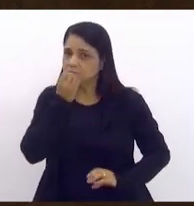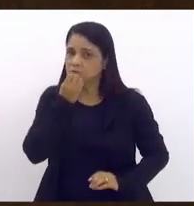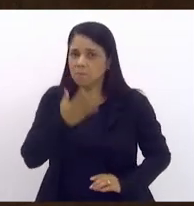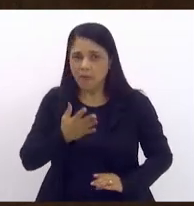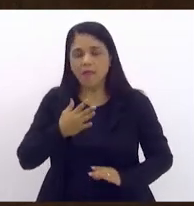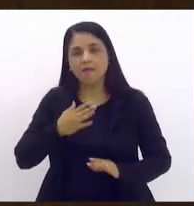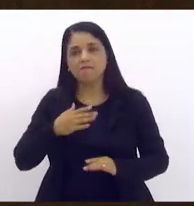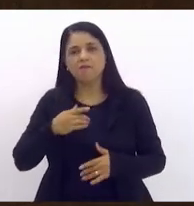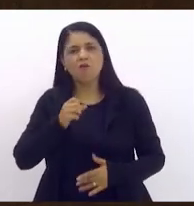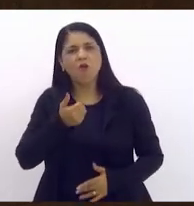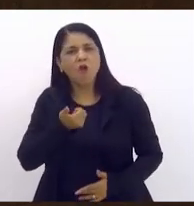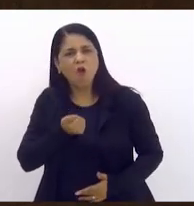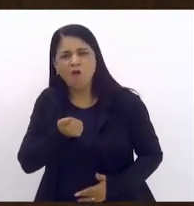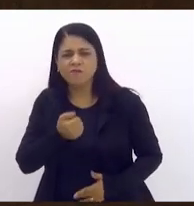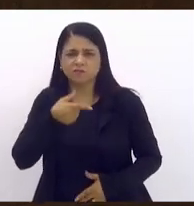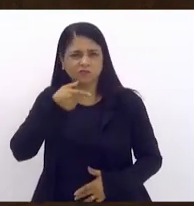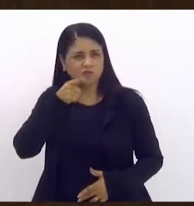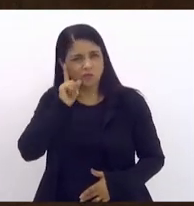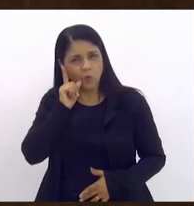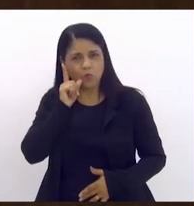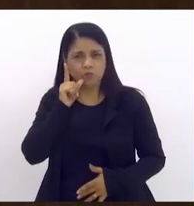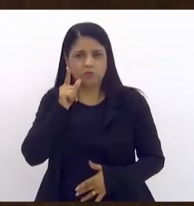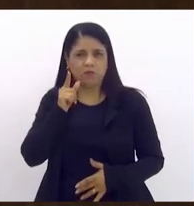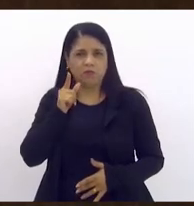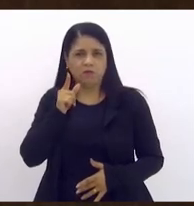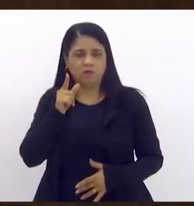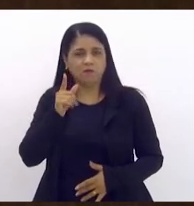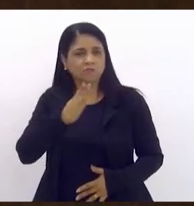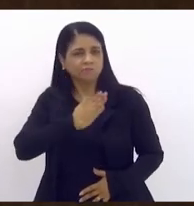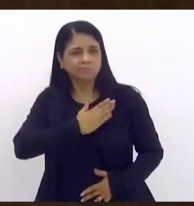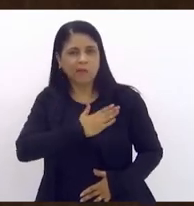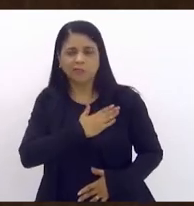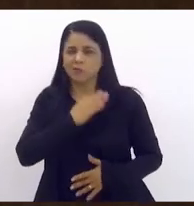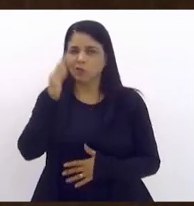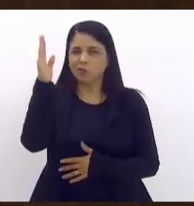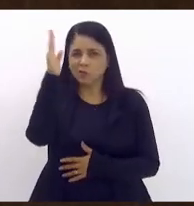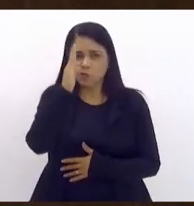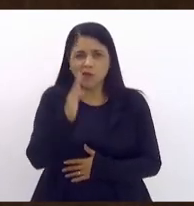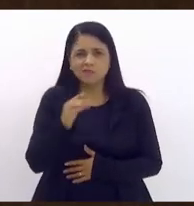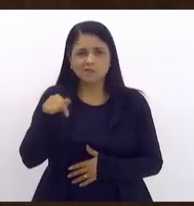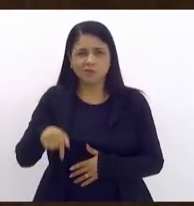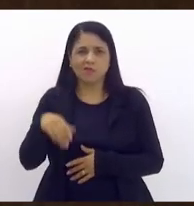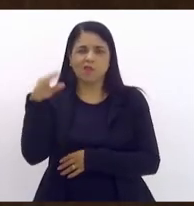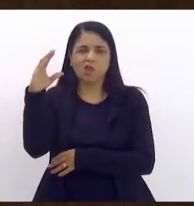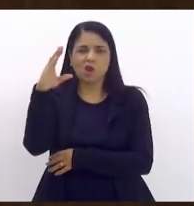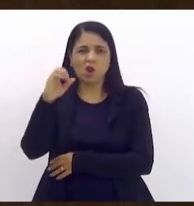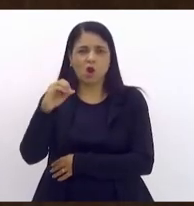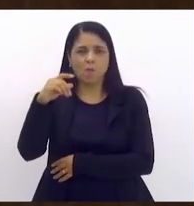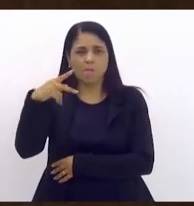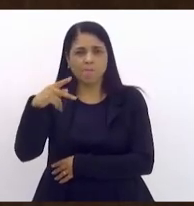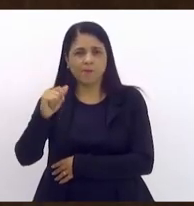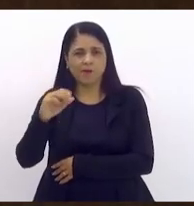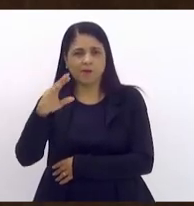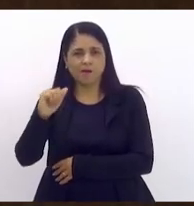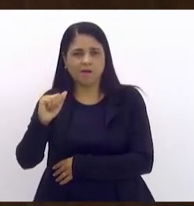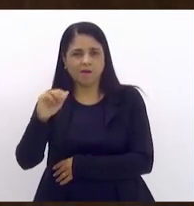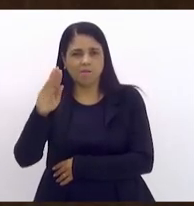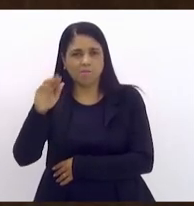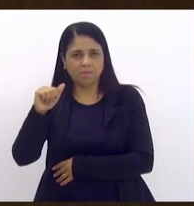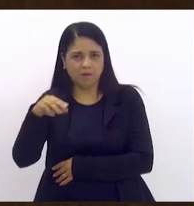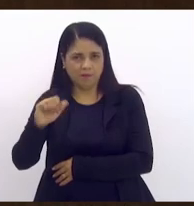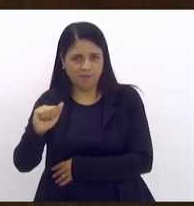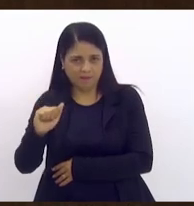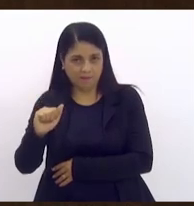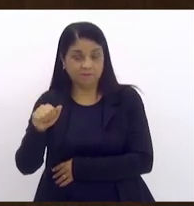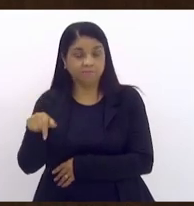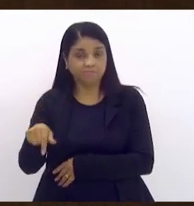verdadeira covardia o que aconteceu ontem com os patriotas em Copacabana. Mas eu não tenho receio de falar que